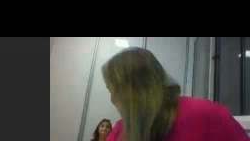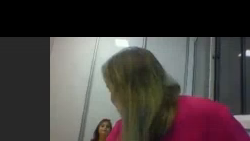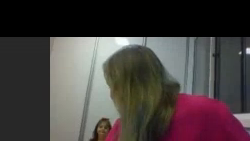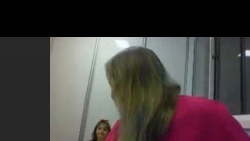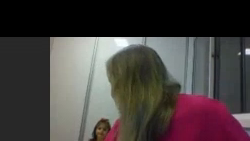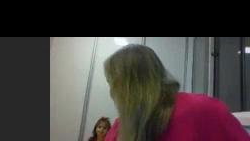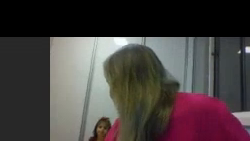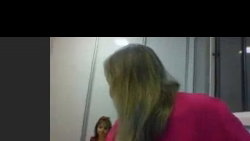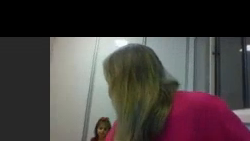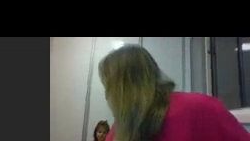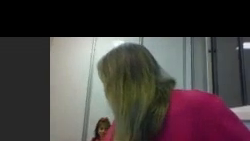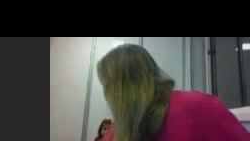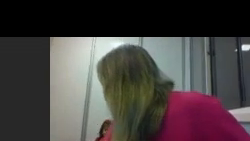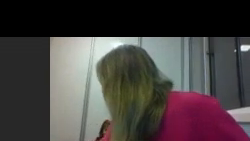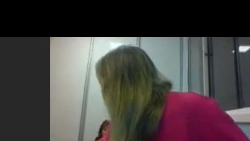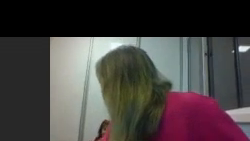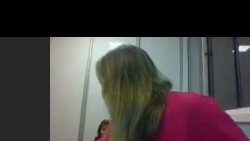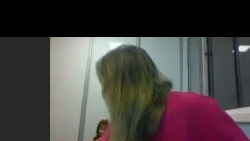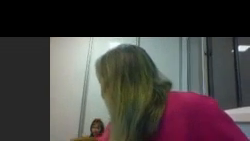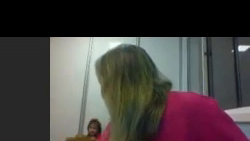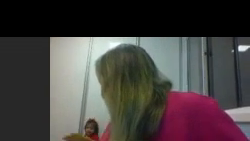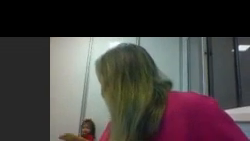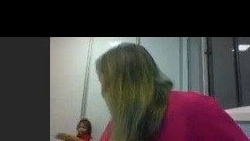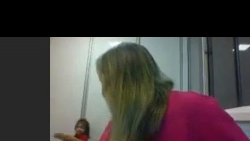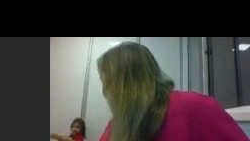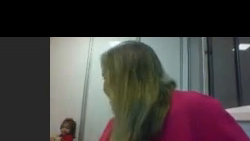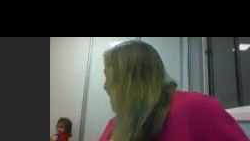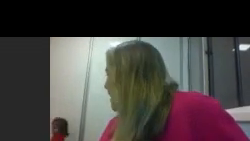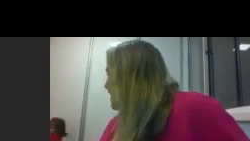É hambúrguer. Tá bom, tá